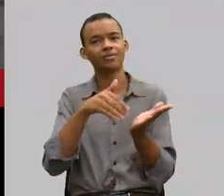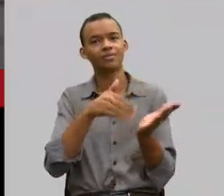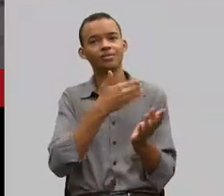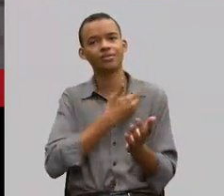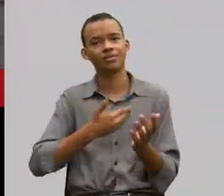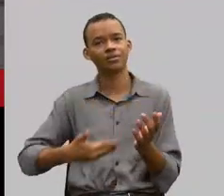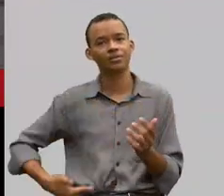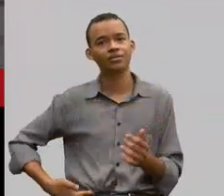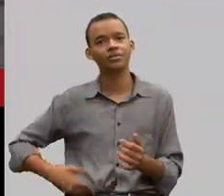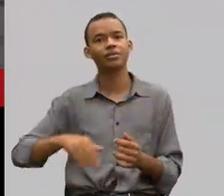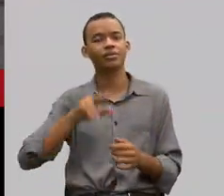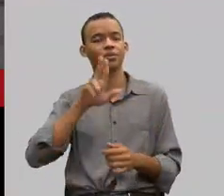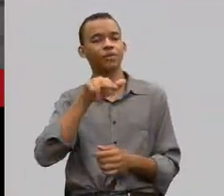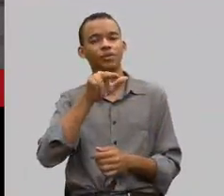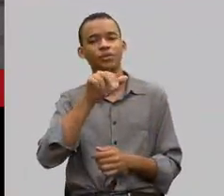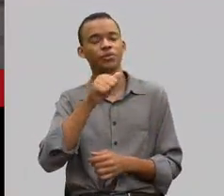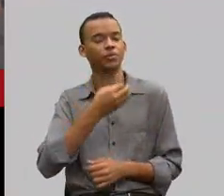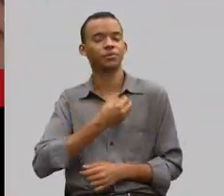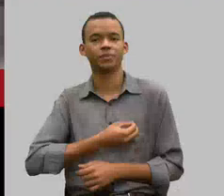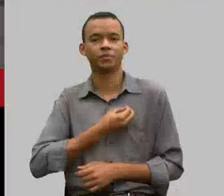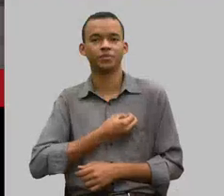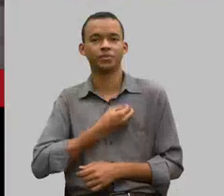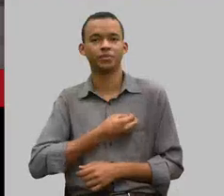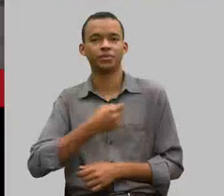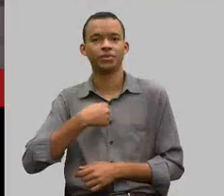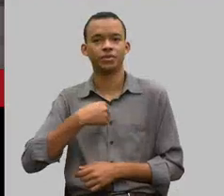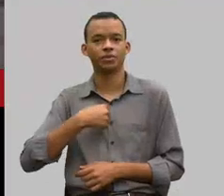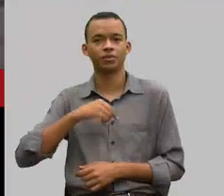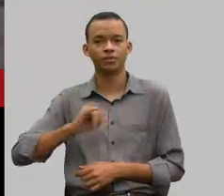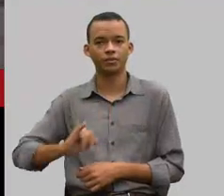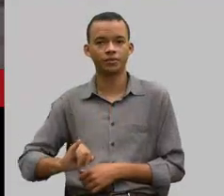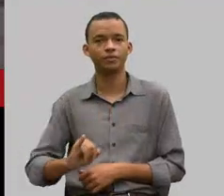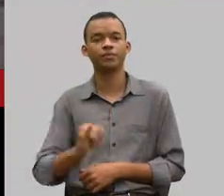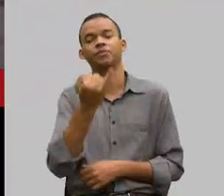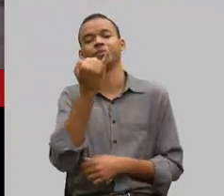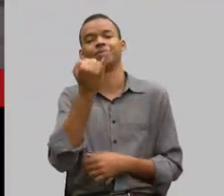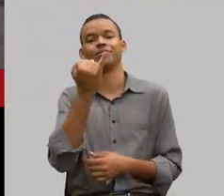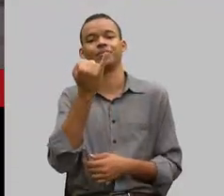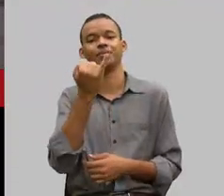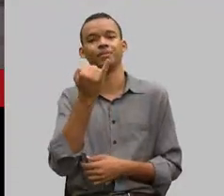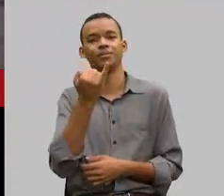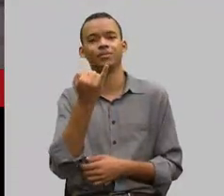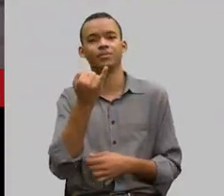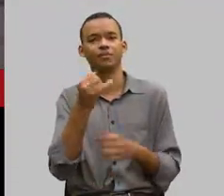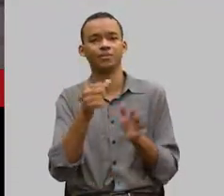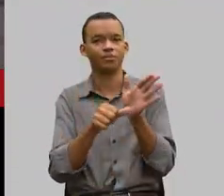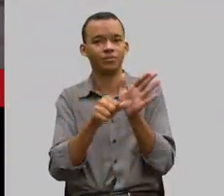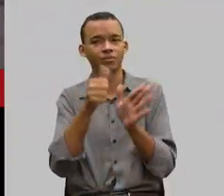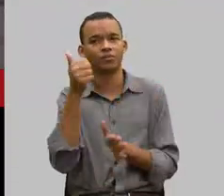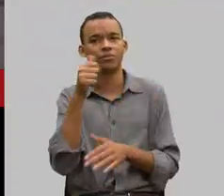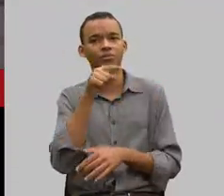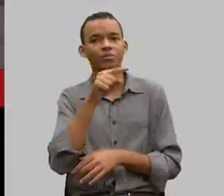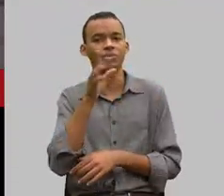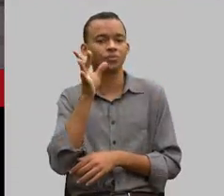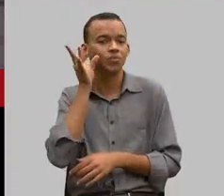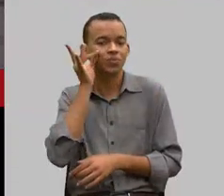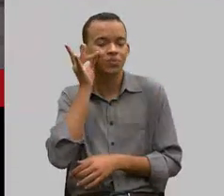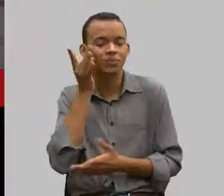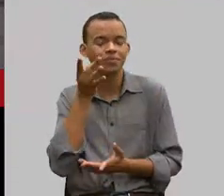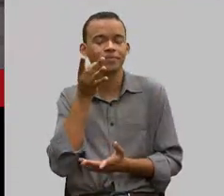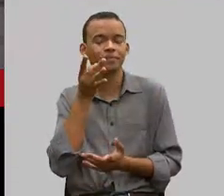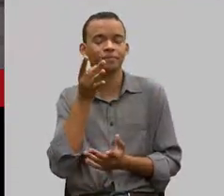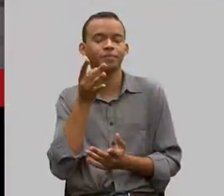aproveitar essa oportunidade ímpar de tê-lo aqui conosco eh participando dos trabalhos então